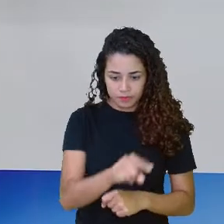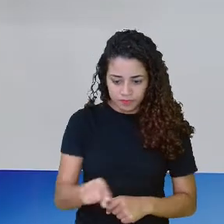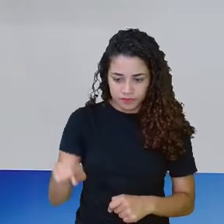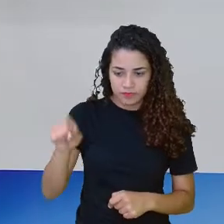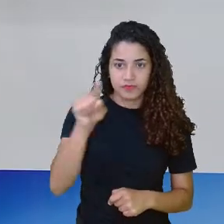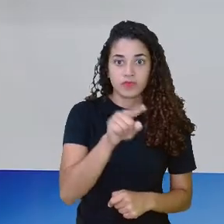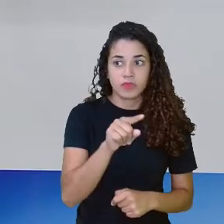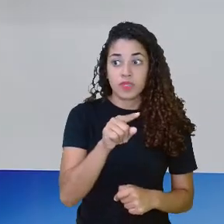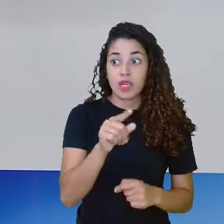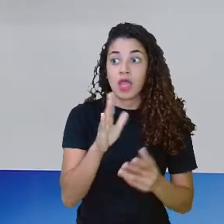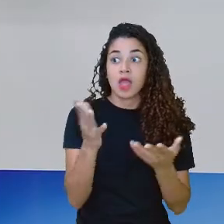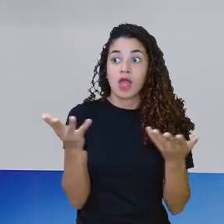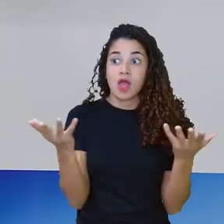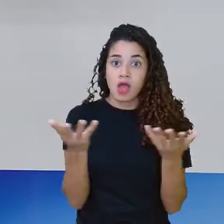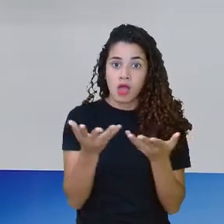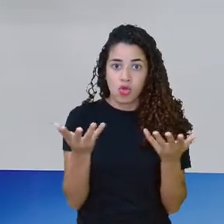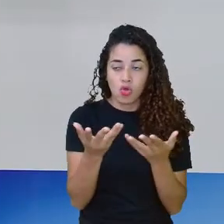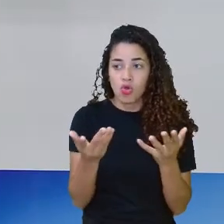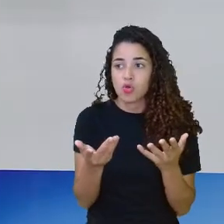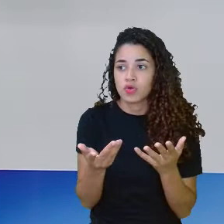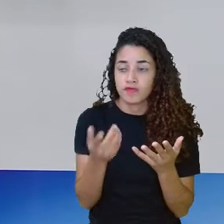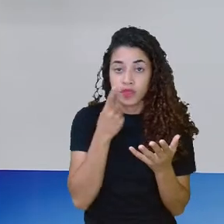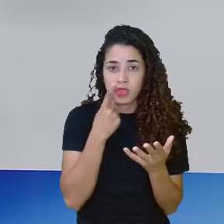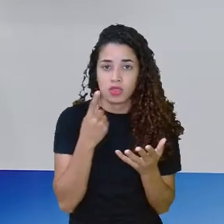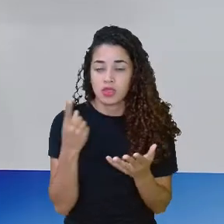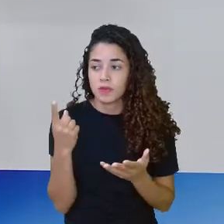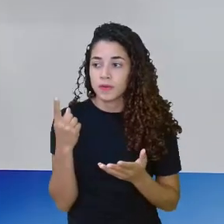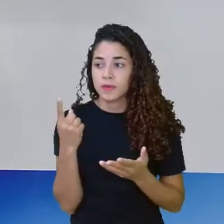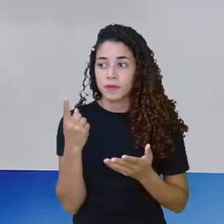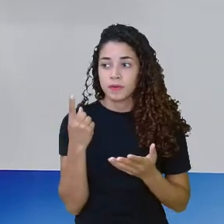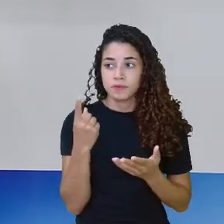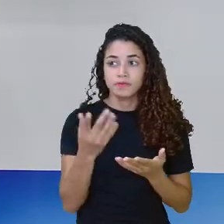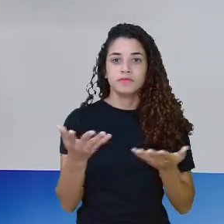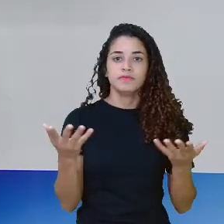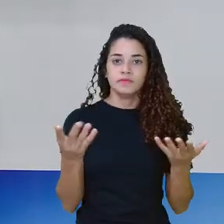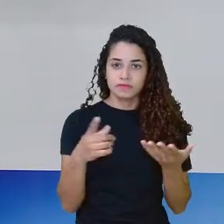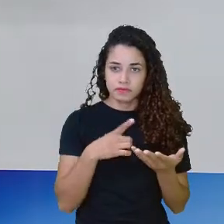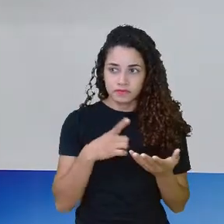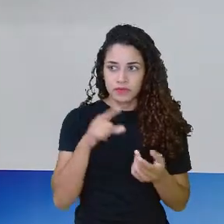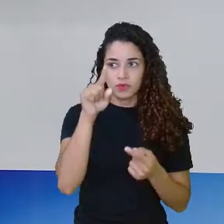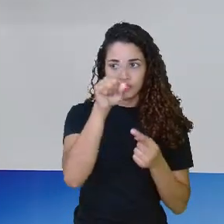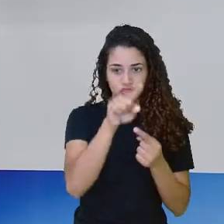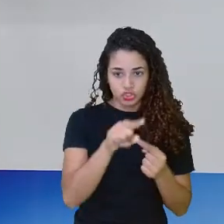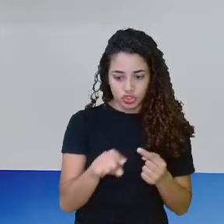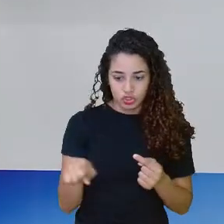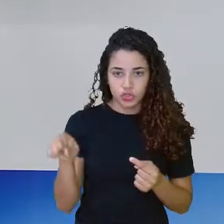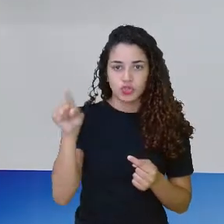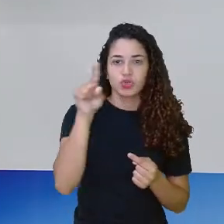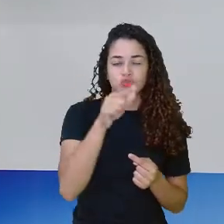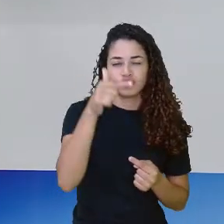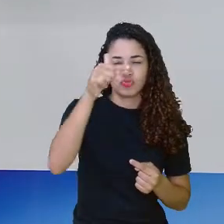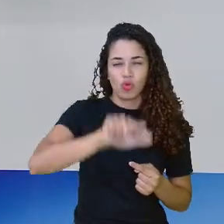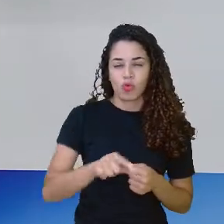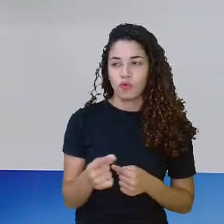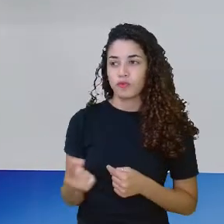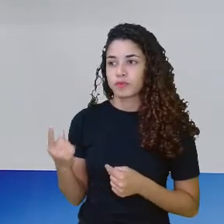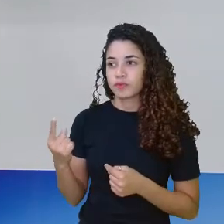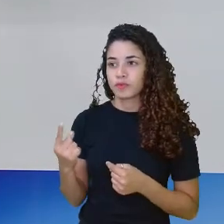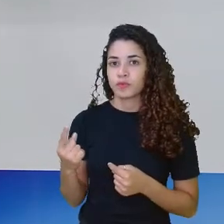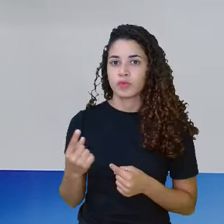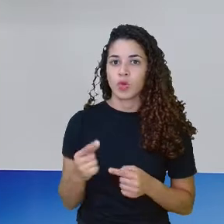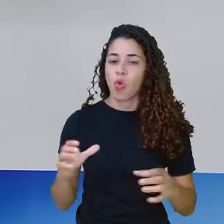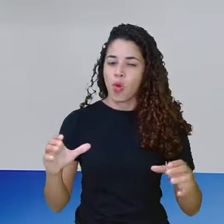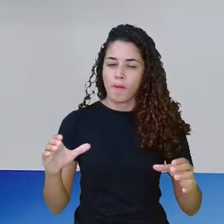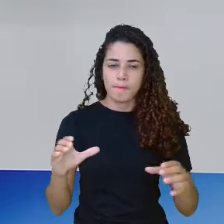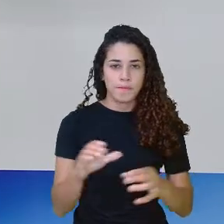Ele estava inteiro, né? Aqui, ó, eu tenho um círculo inteiro, certo? Meu círculo